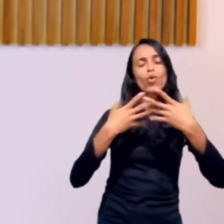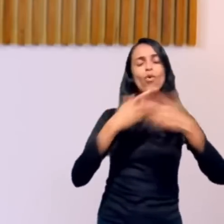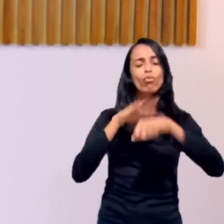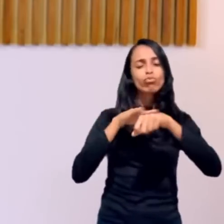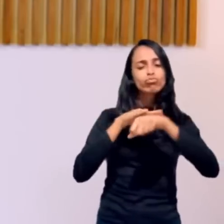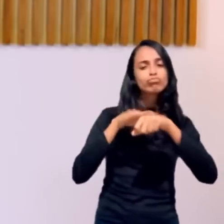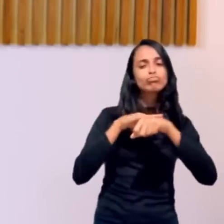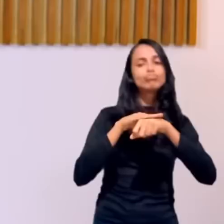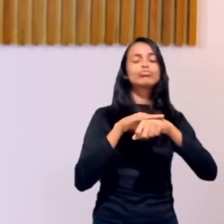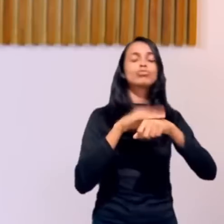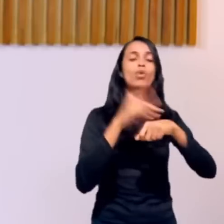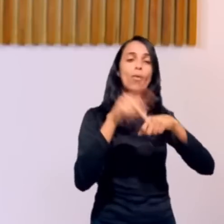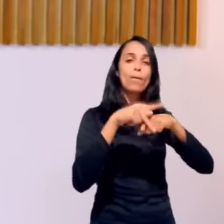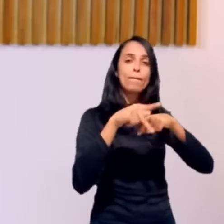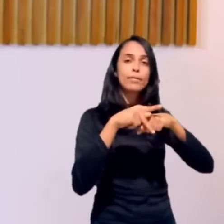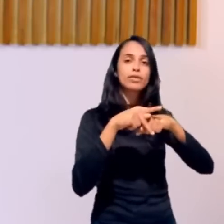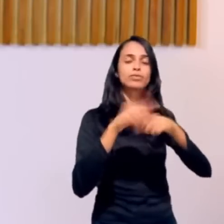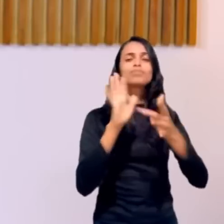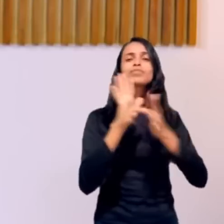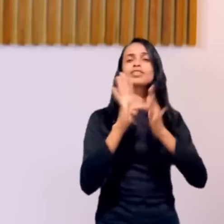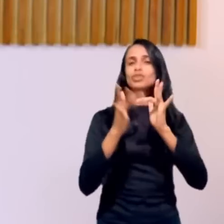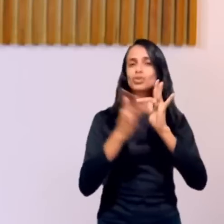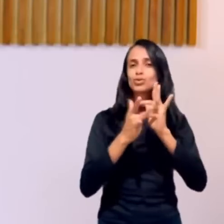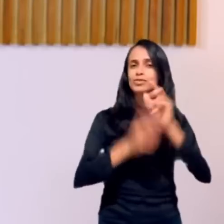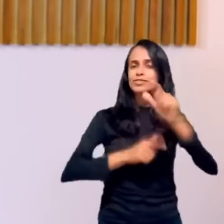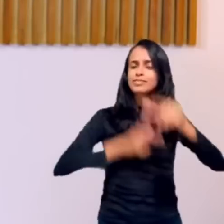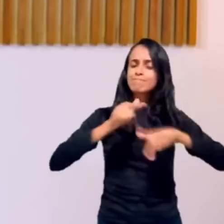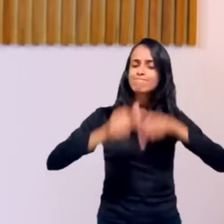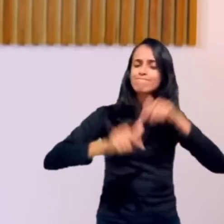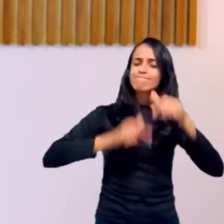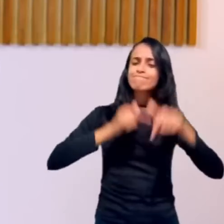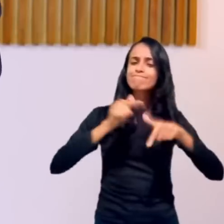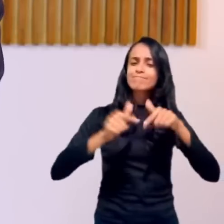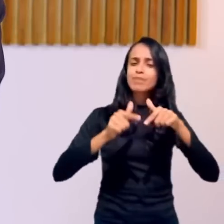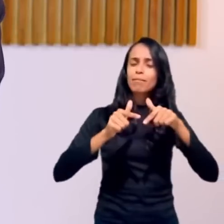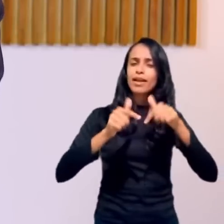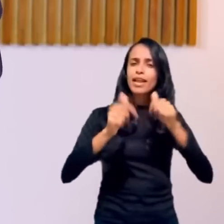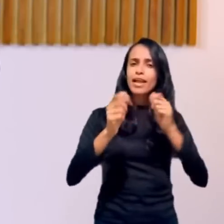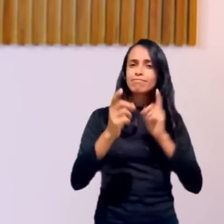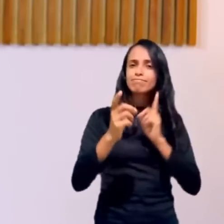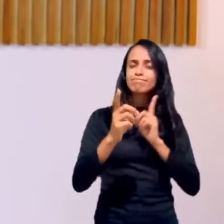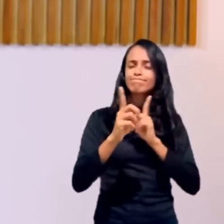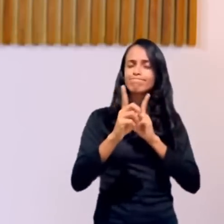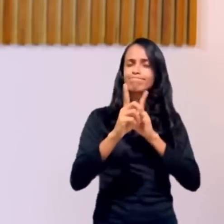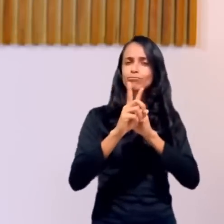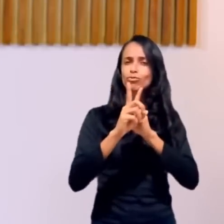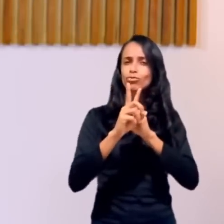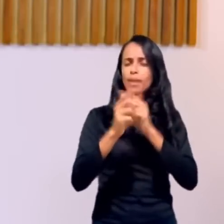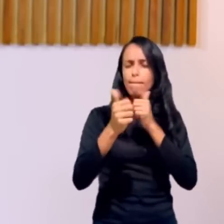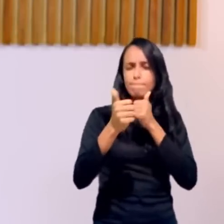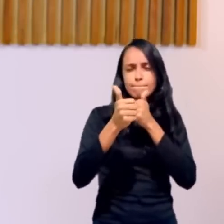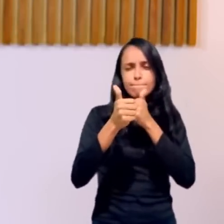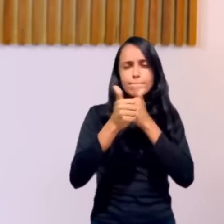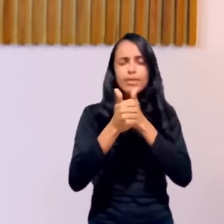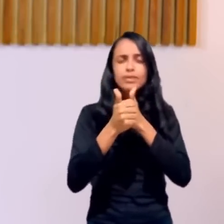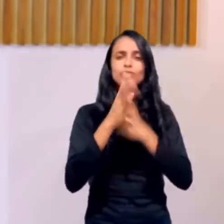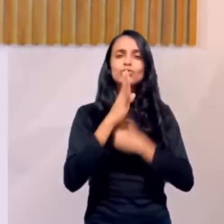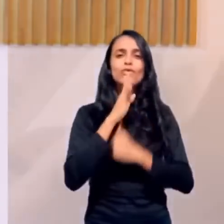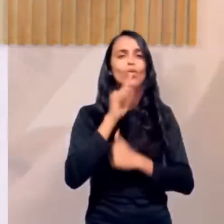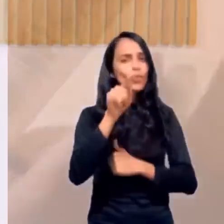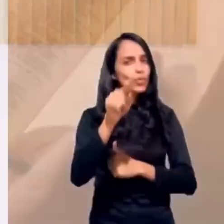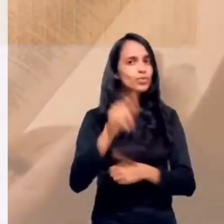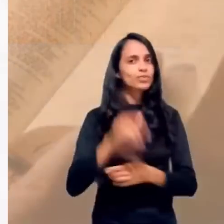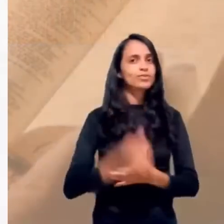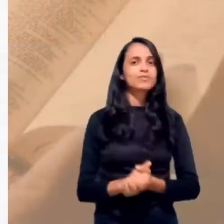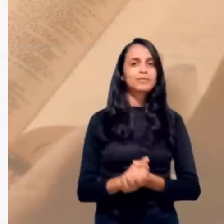trabalho pessoal com as pessoas. No verso 15, nós vemos as